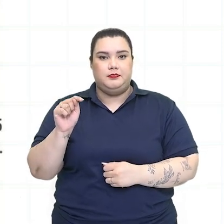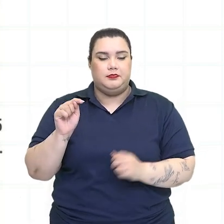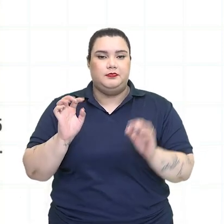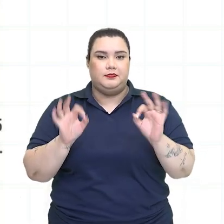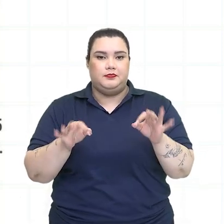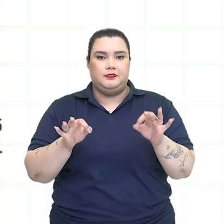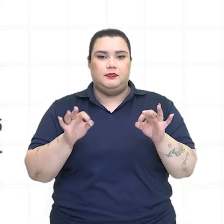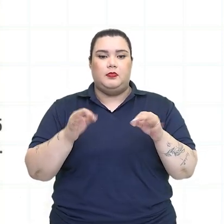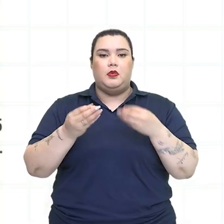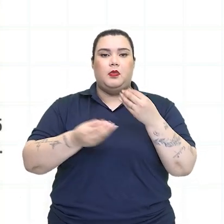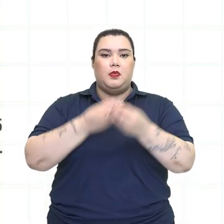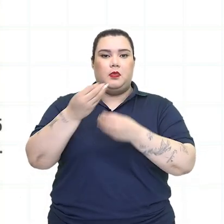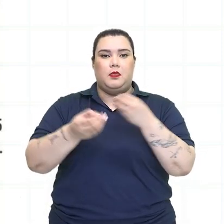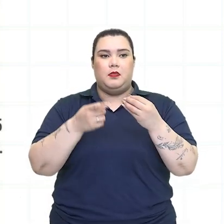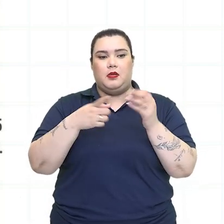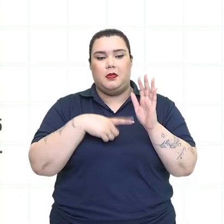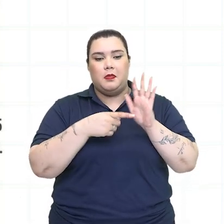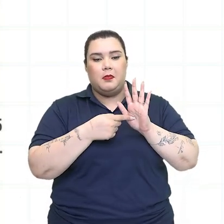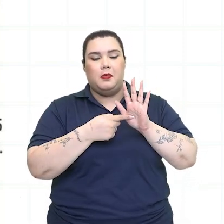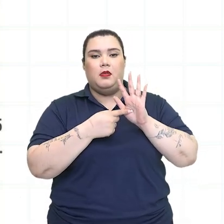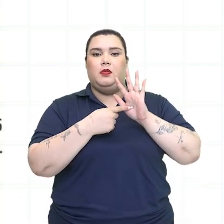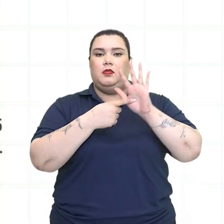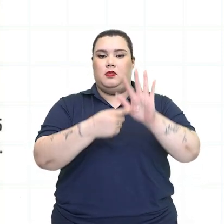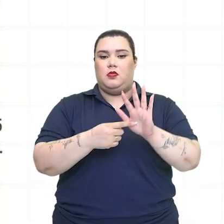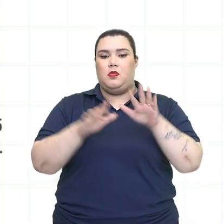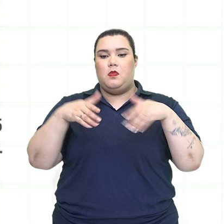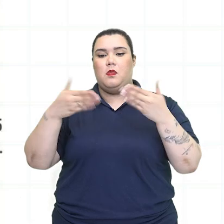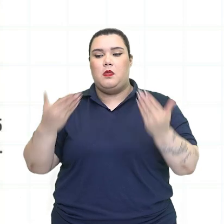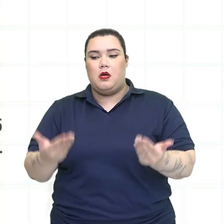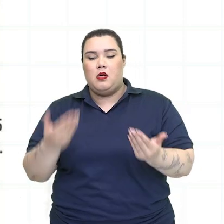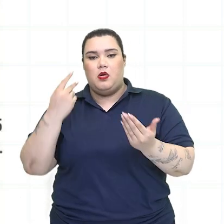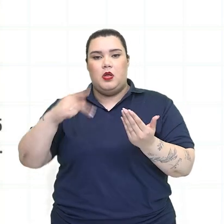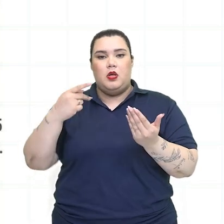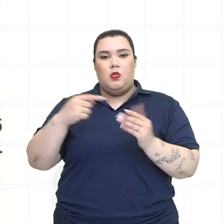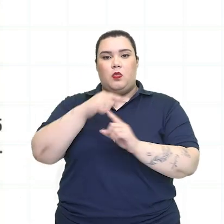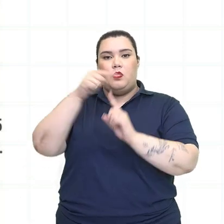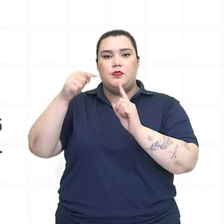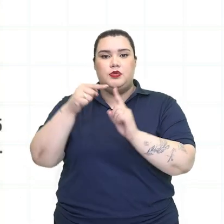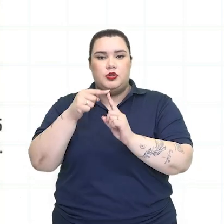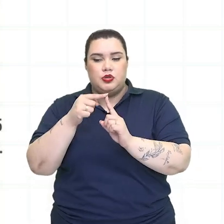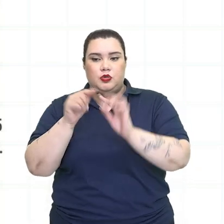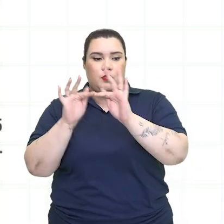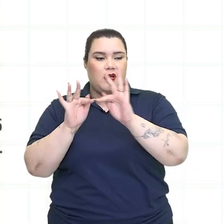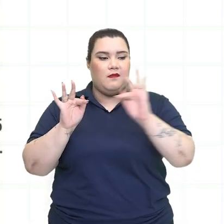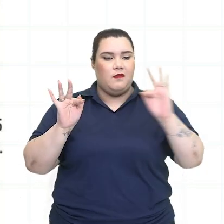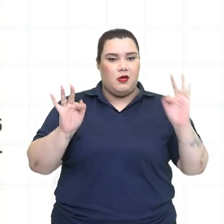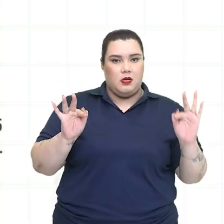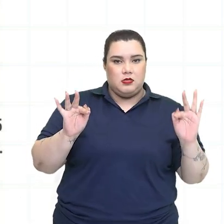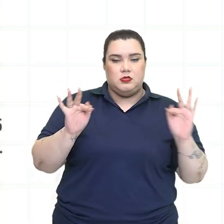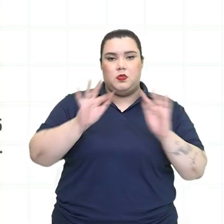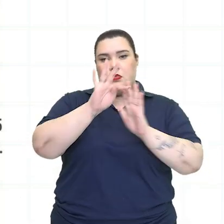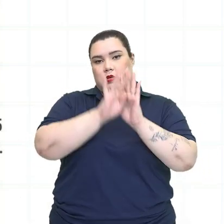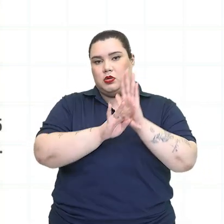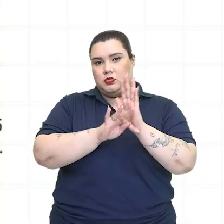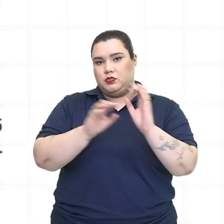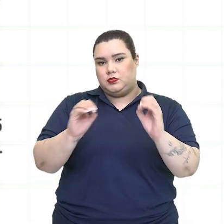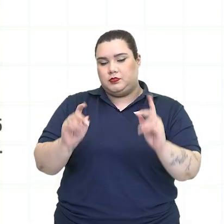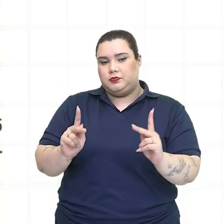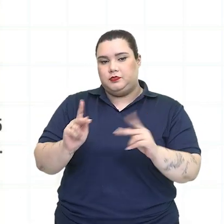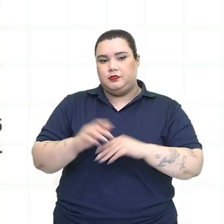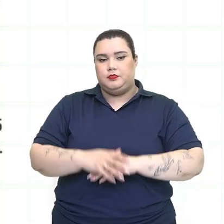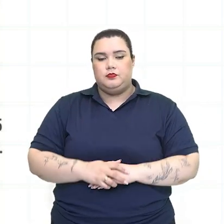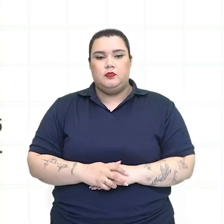exclamação, onde ele se situa, qual é a função deste ponto no texto, né?